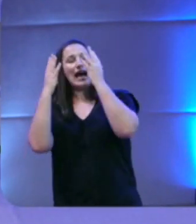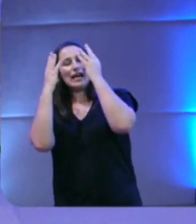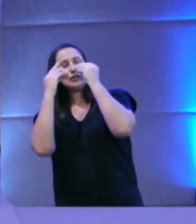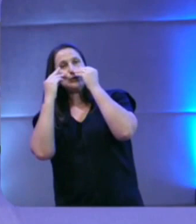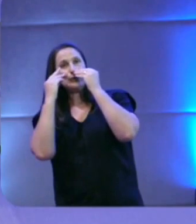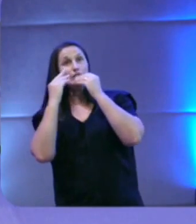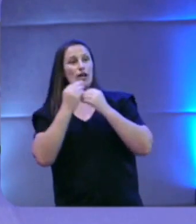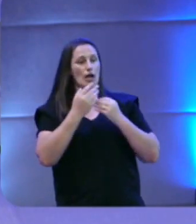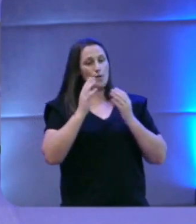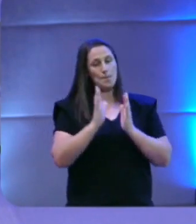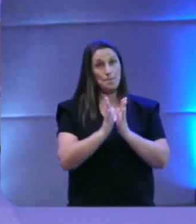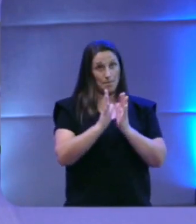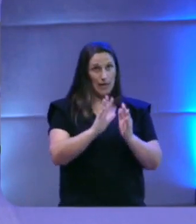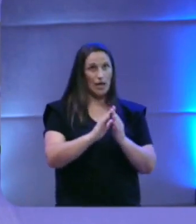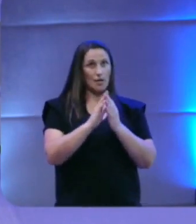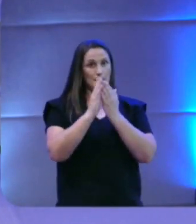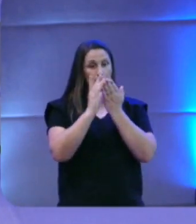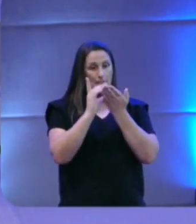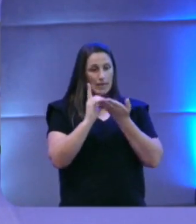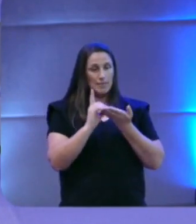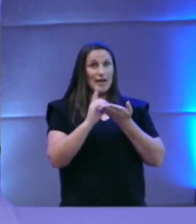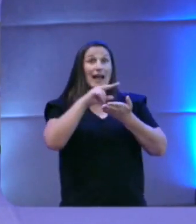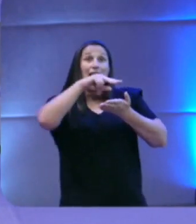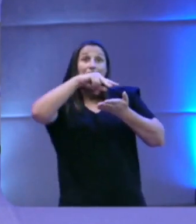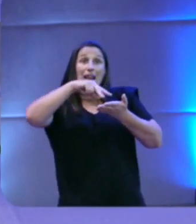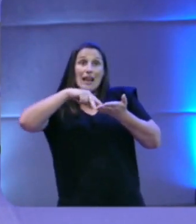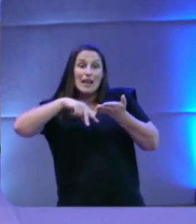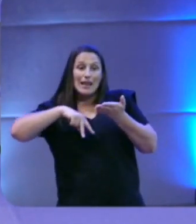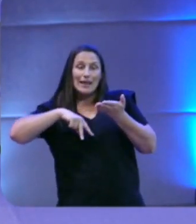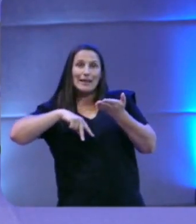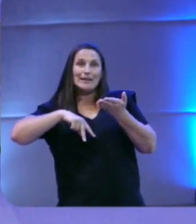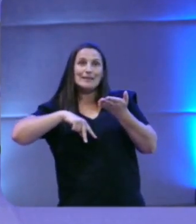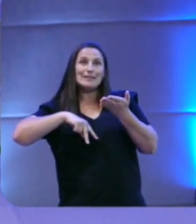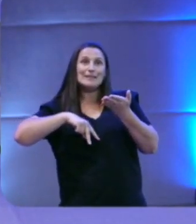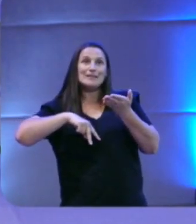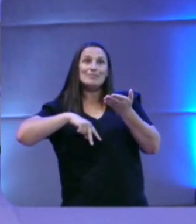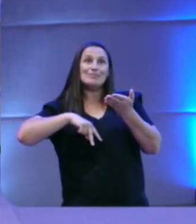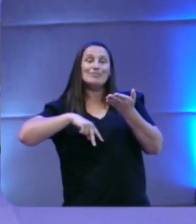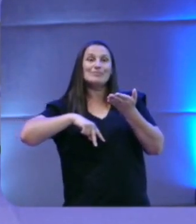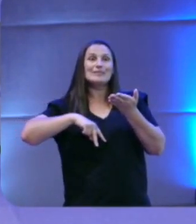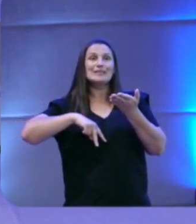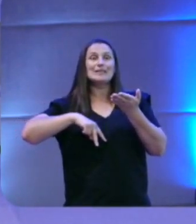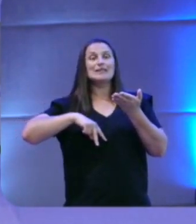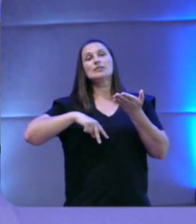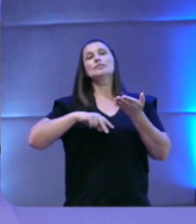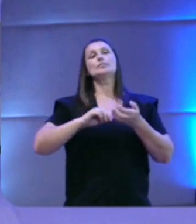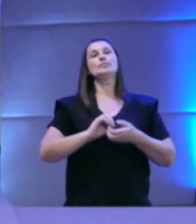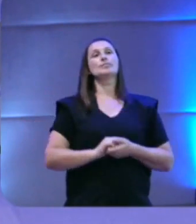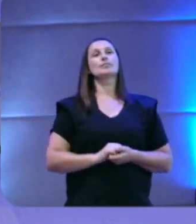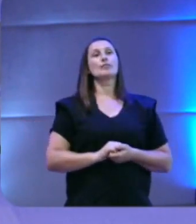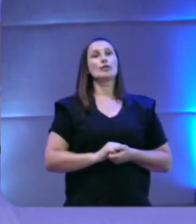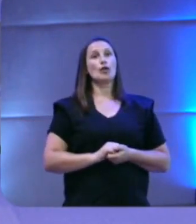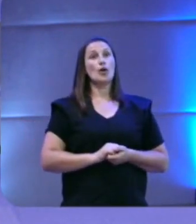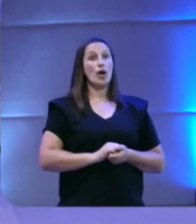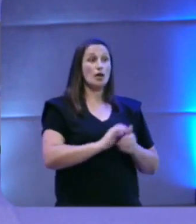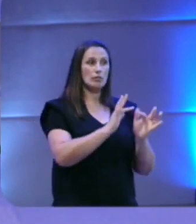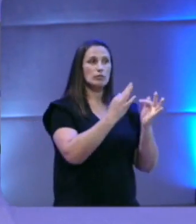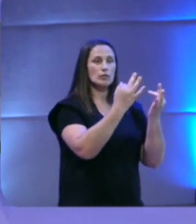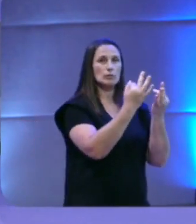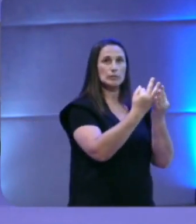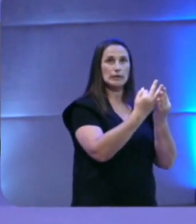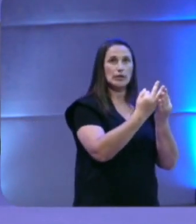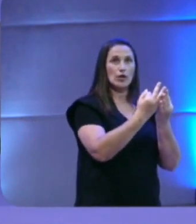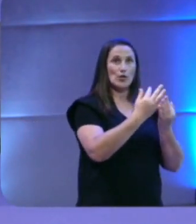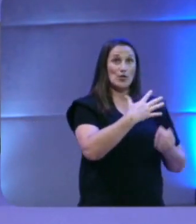peguei a Bíblia, orei e li um trecho da palavra de Deus. O menino o filho mais velho daquela família, o nome